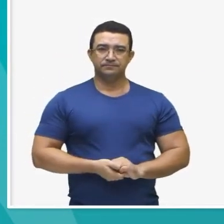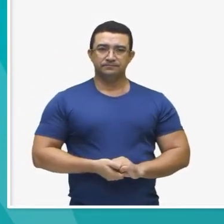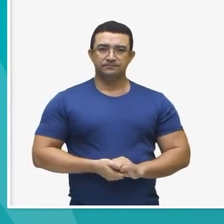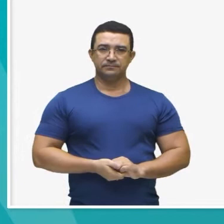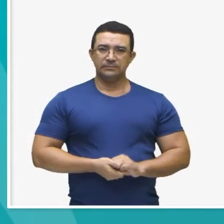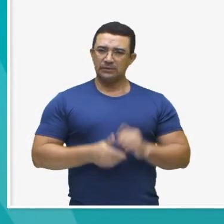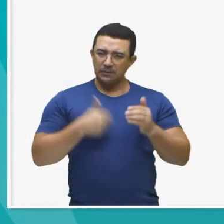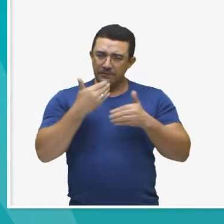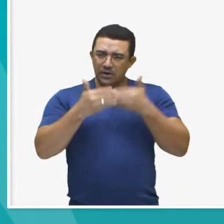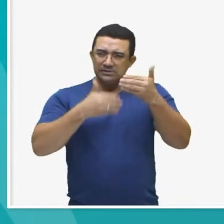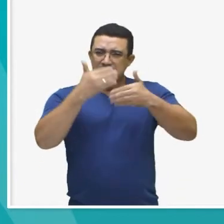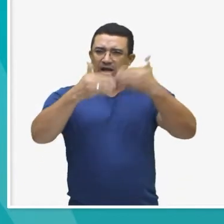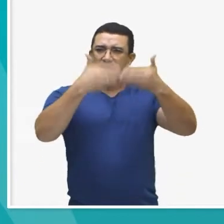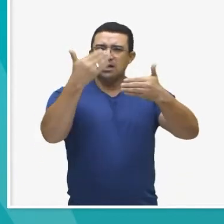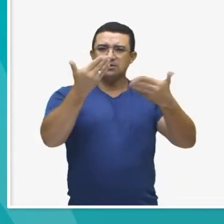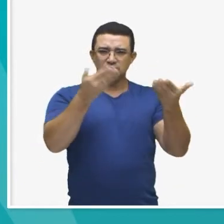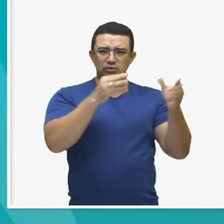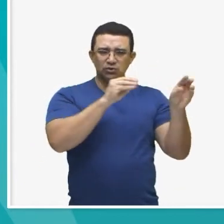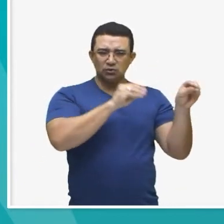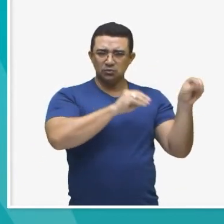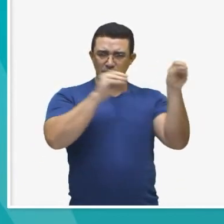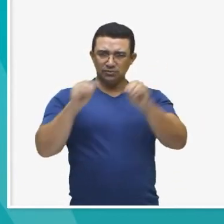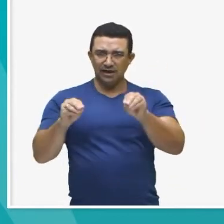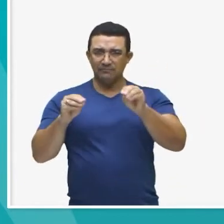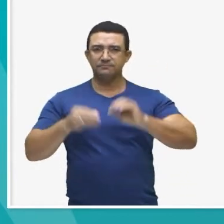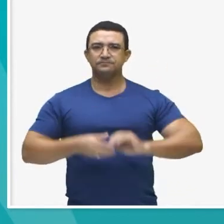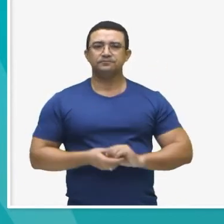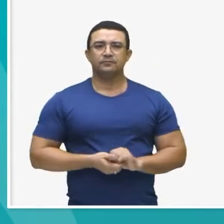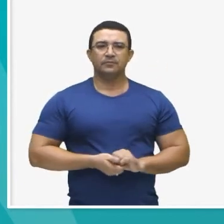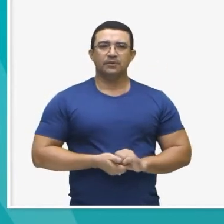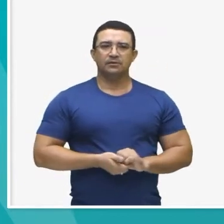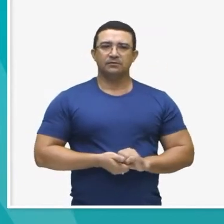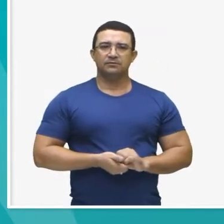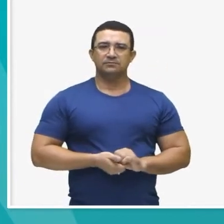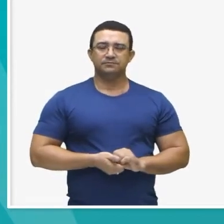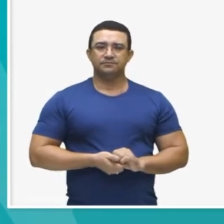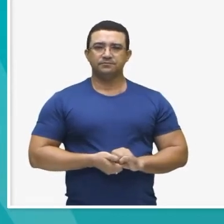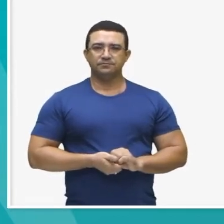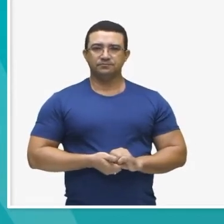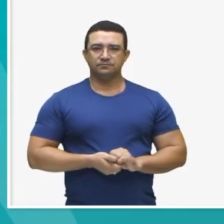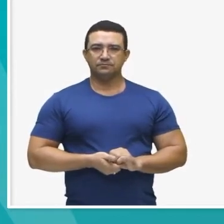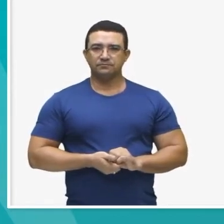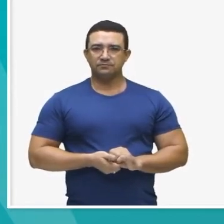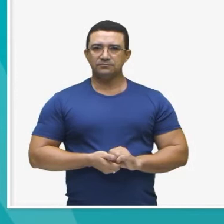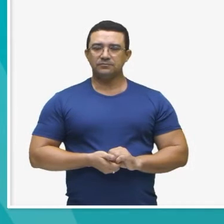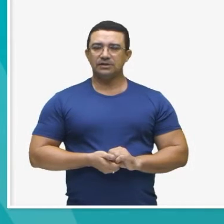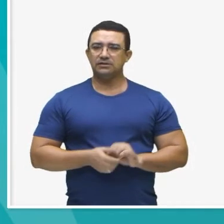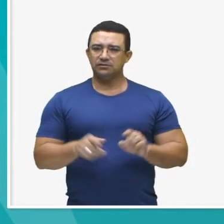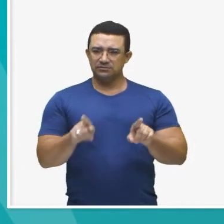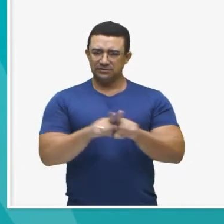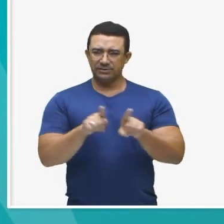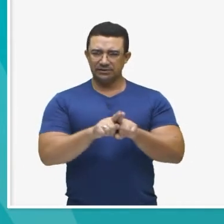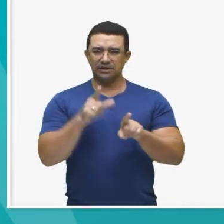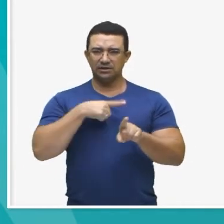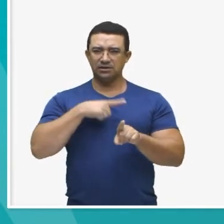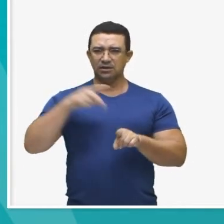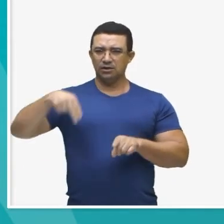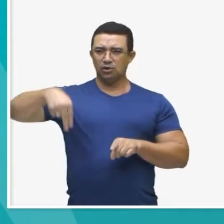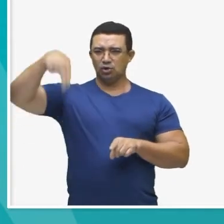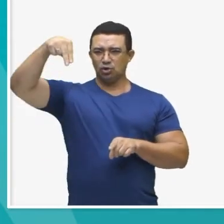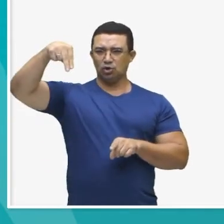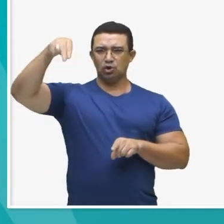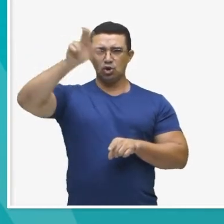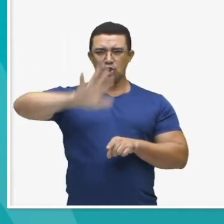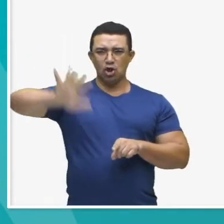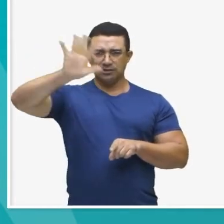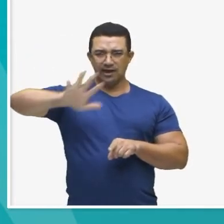a mudança da paisagem. Lembra que eu mostrei para vocês que existe lá, tanto existe o Nordeste, o sertão, aquela